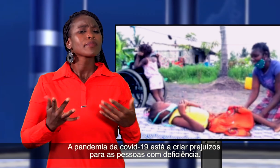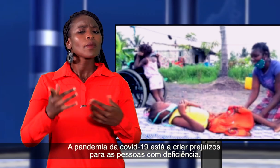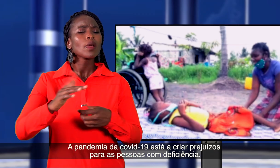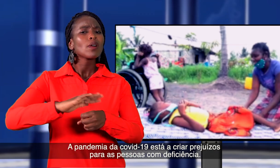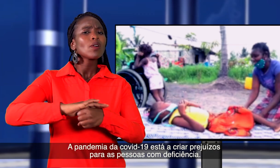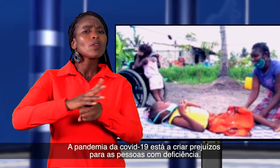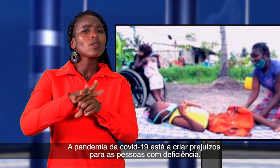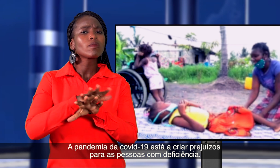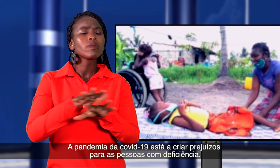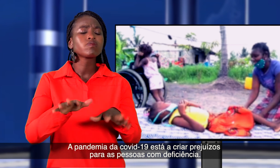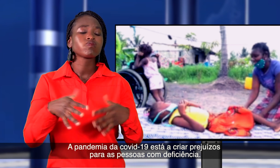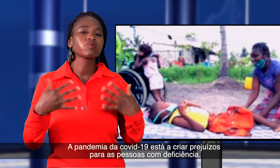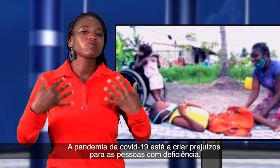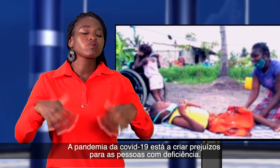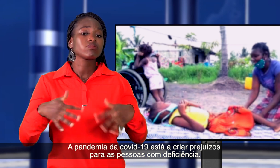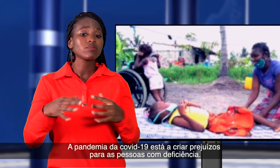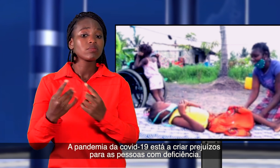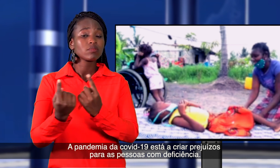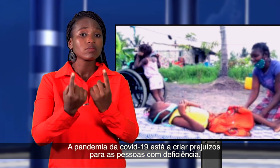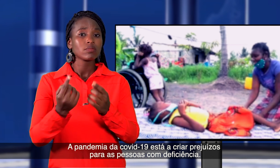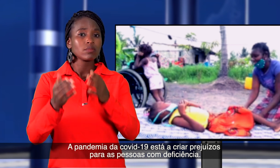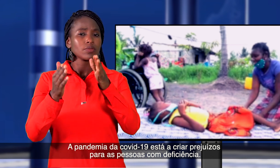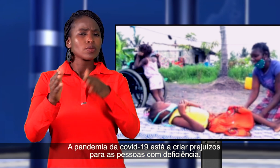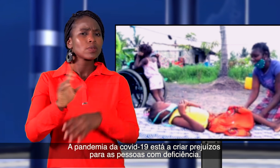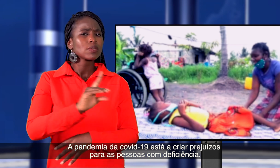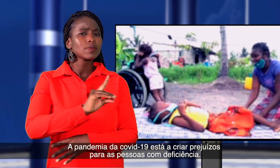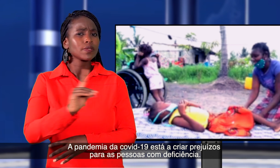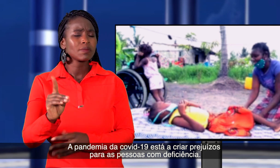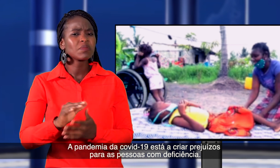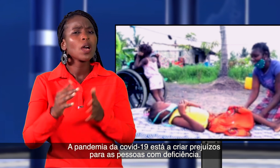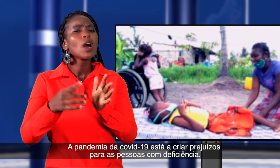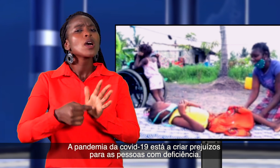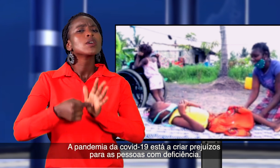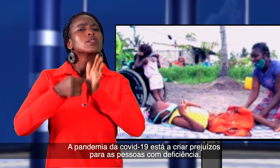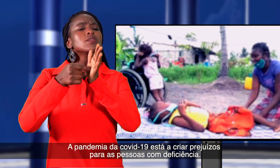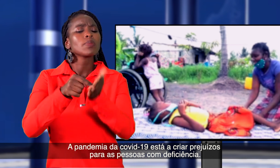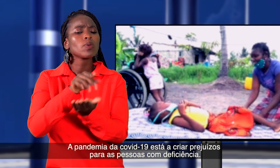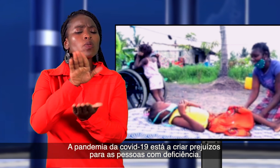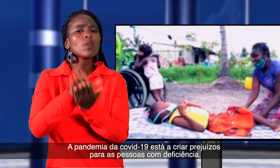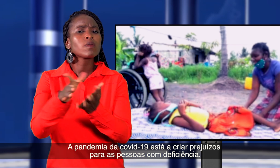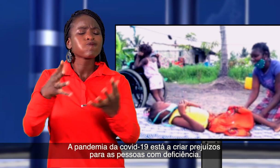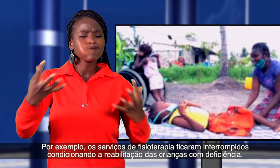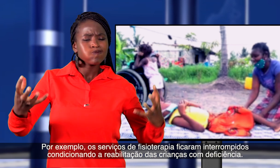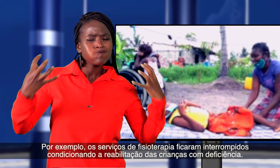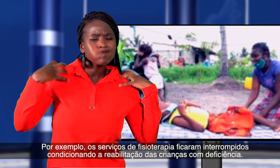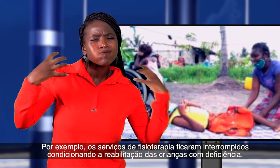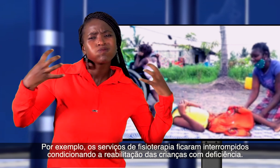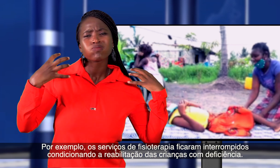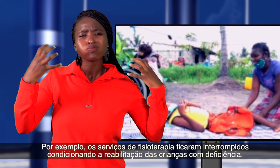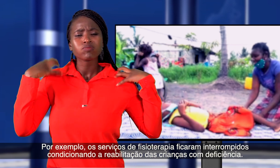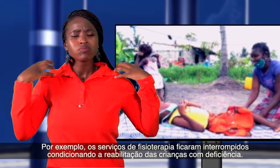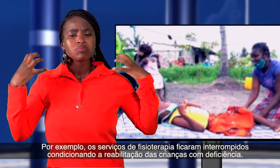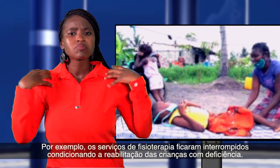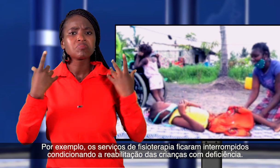A pandemia da Covid-19 está a criar prejuízos para as pessoas com deficiência. Por